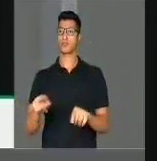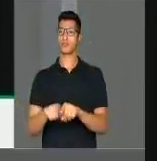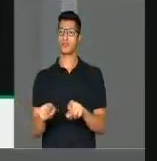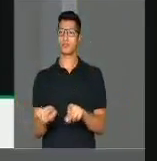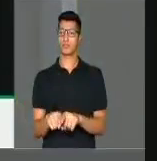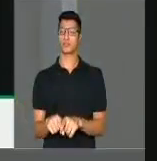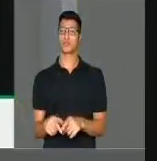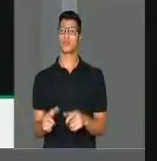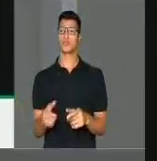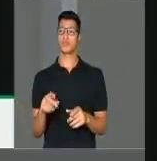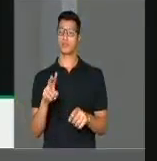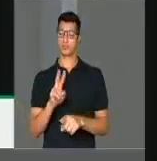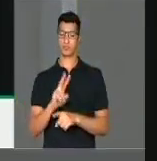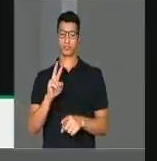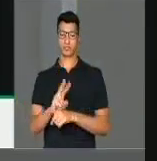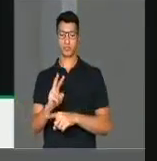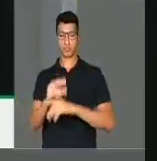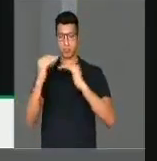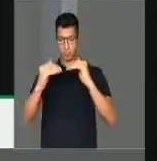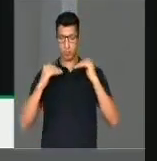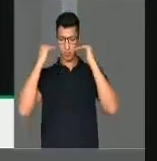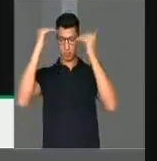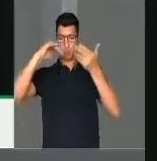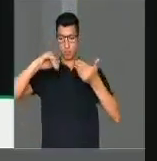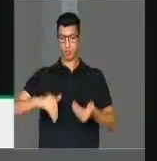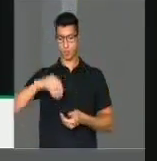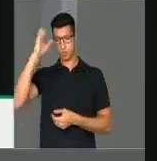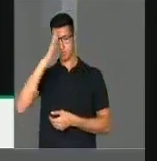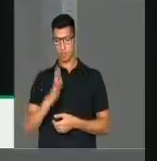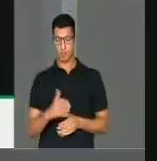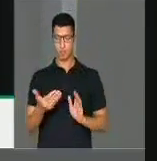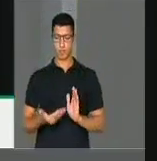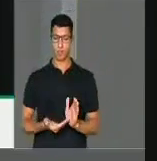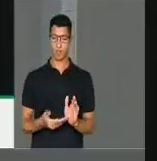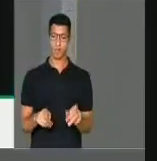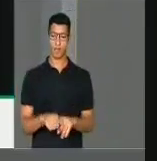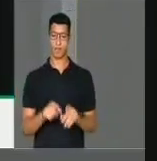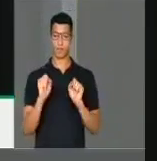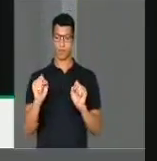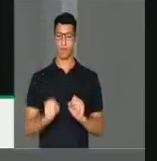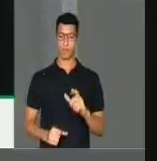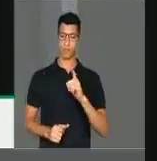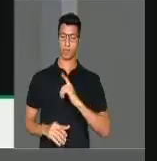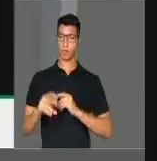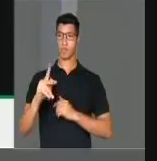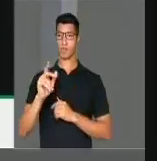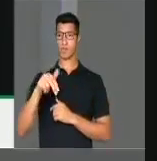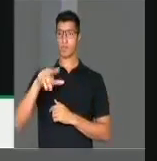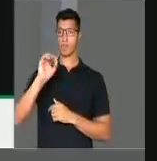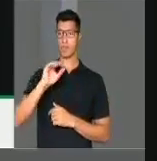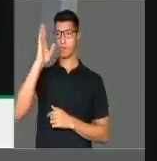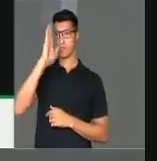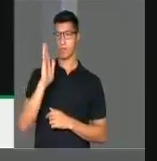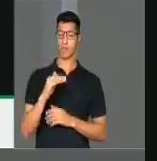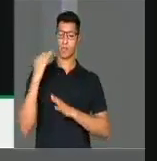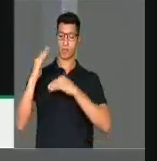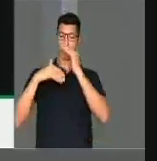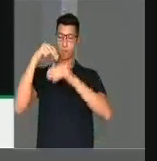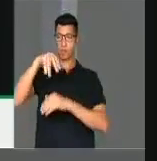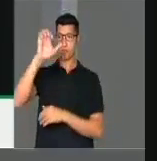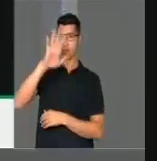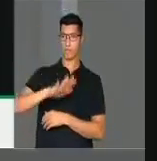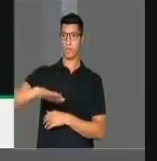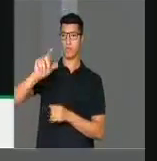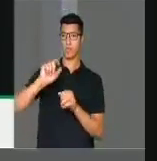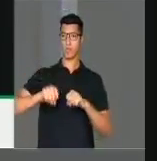posicionamento, né, defendendo, acima de tudo, que esse Congresso Nacional, que essa Câmara Federal, possa ter um plano nacional de desenvolvimento do